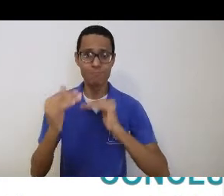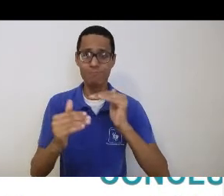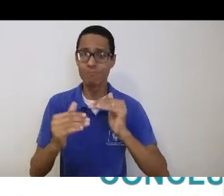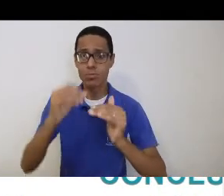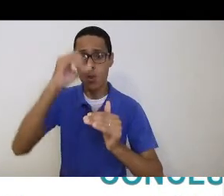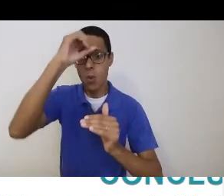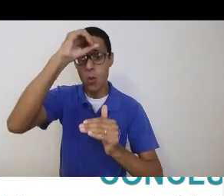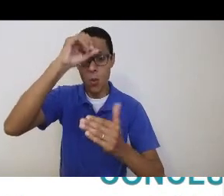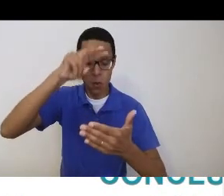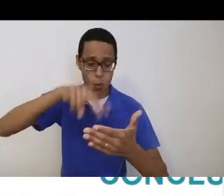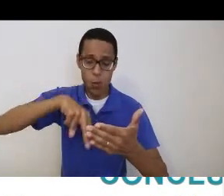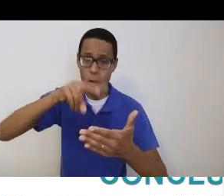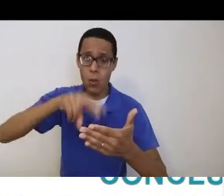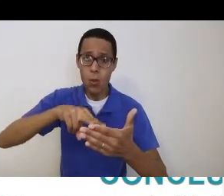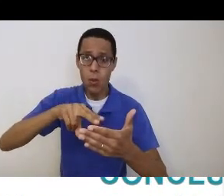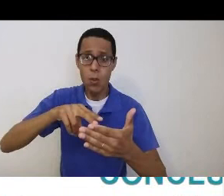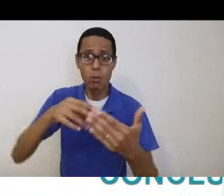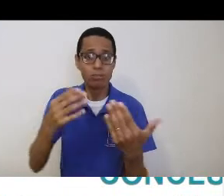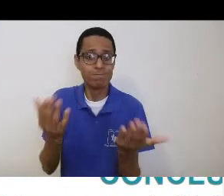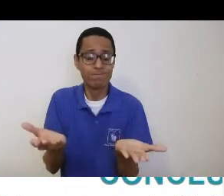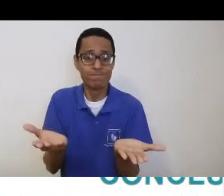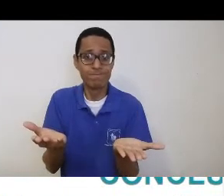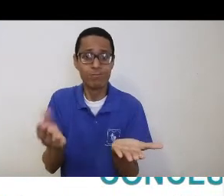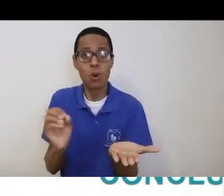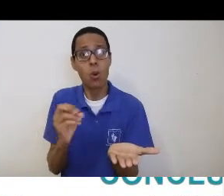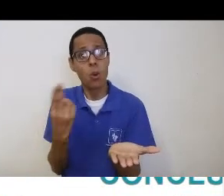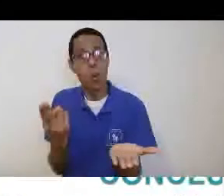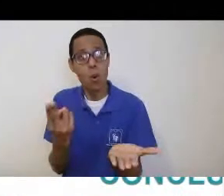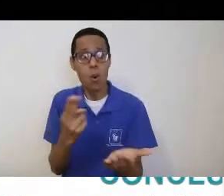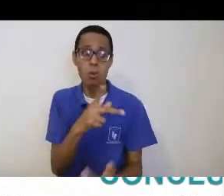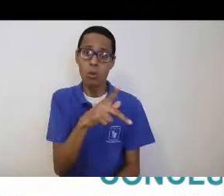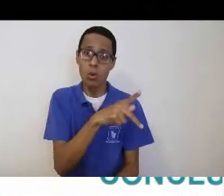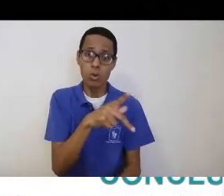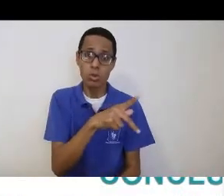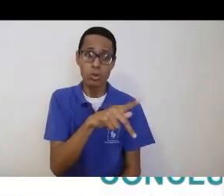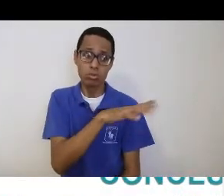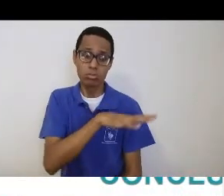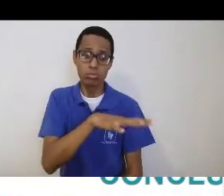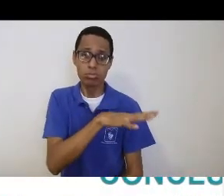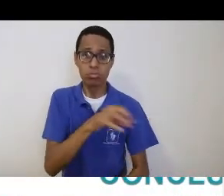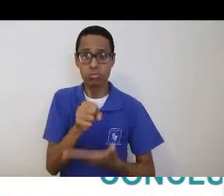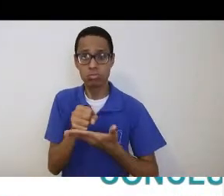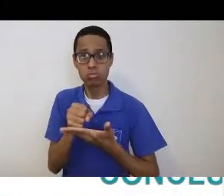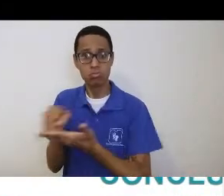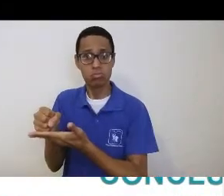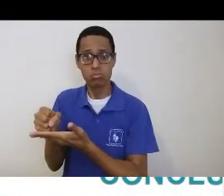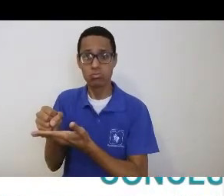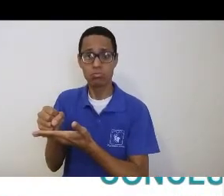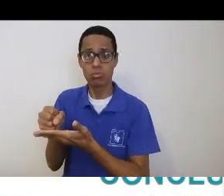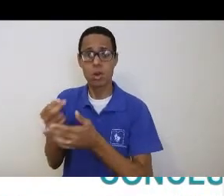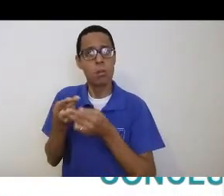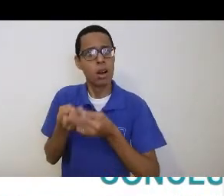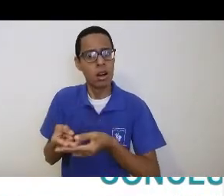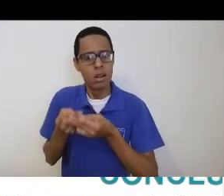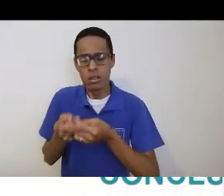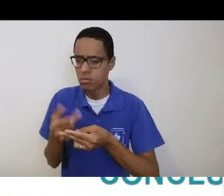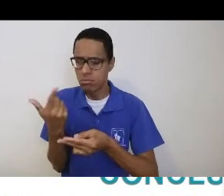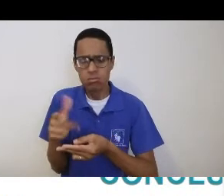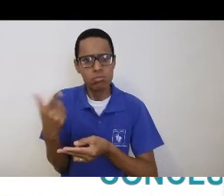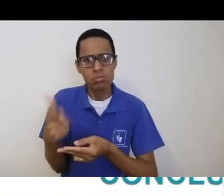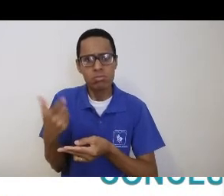não desenvolveu, por isso que ele não foi alfabetizado? Ou foi a intolerância desumana em defesa da sua